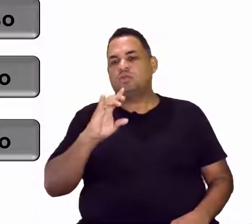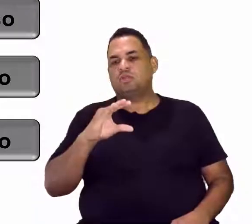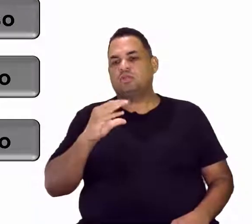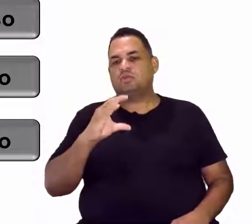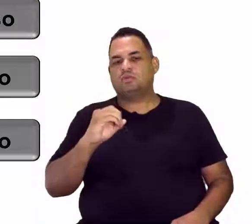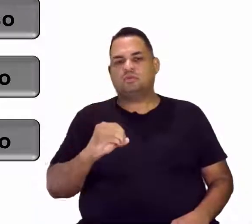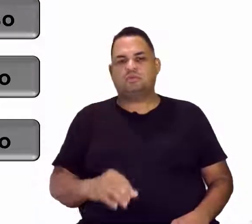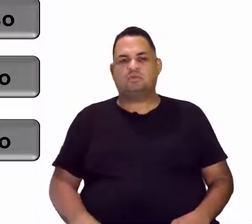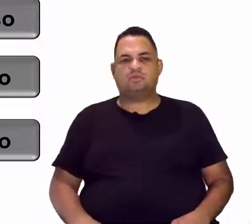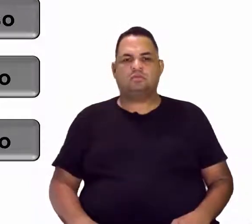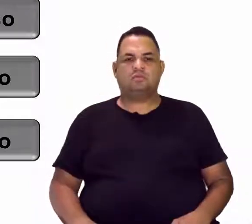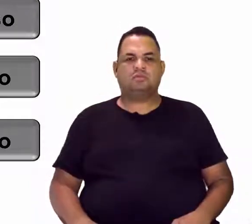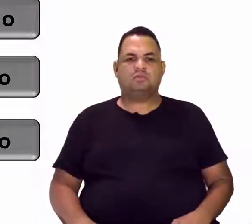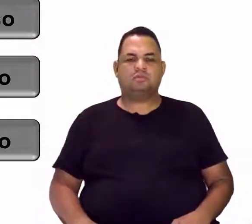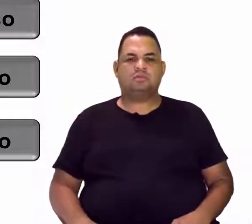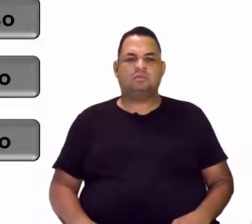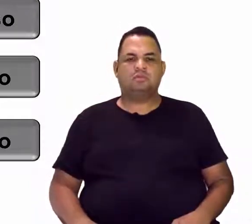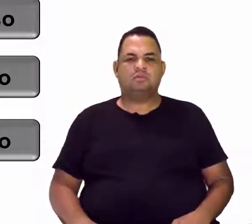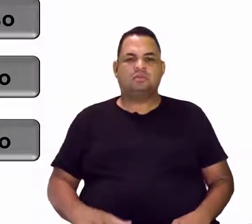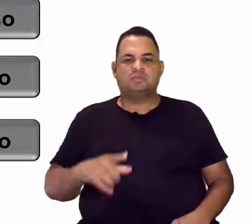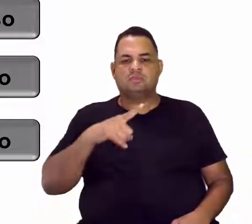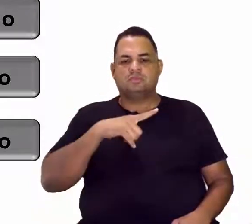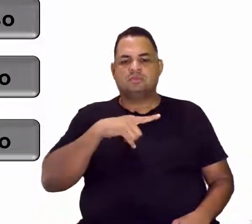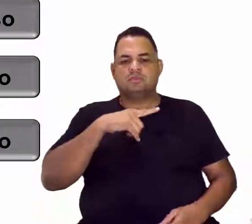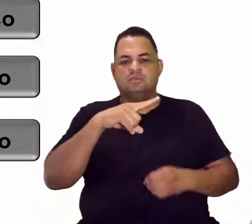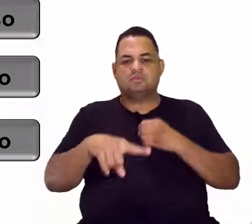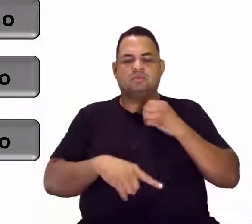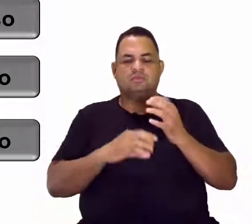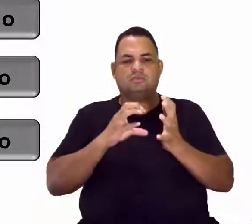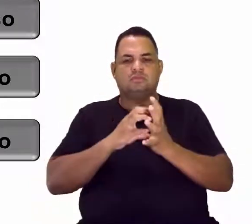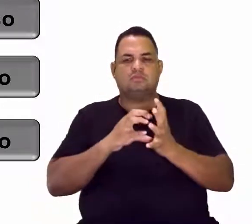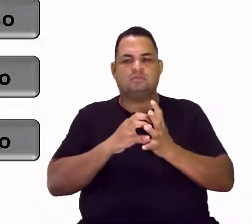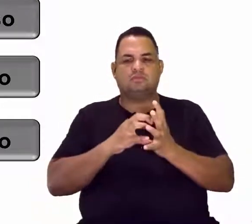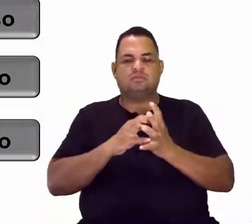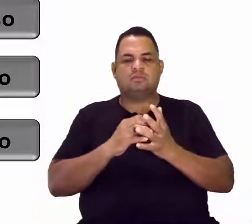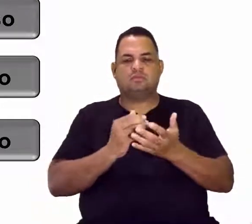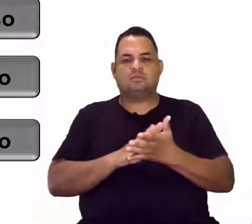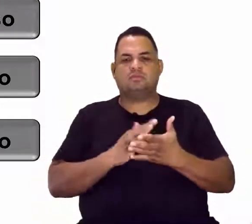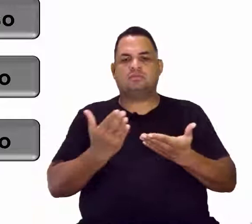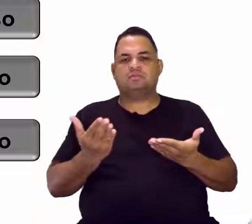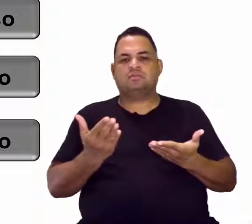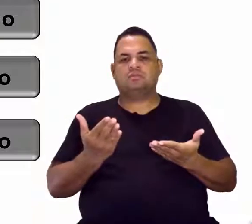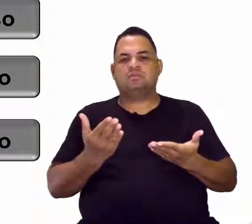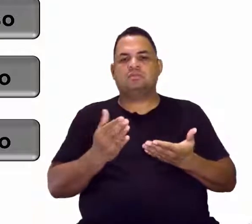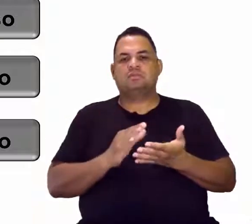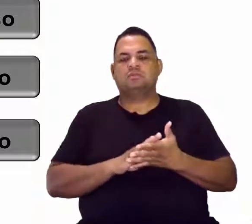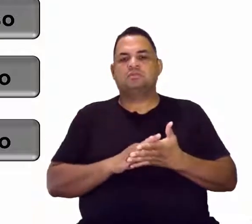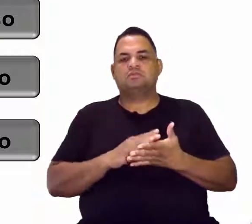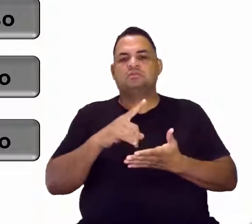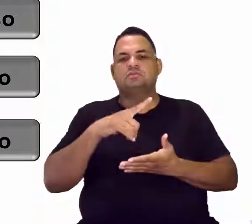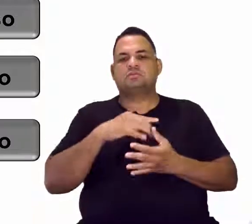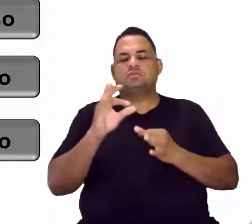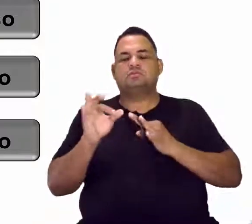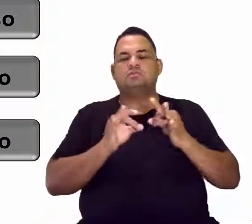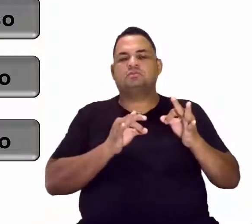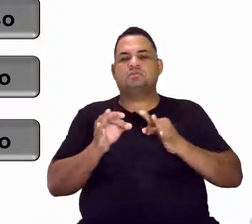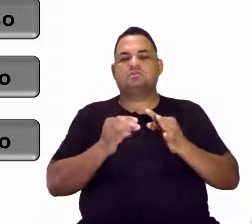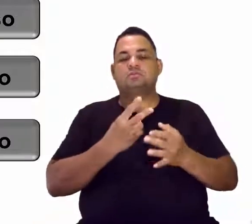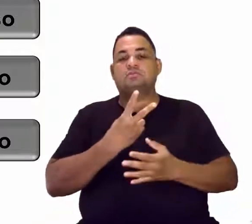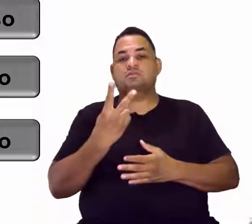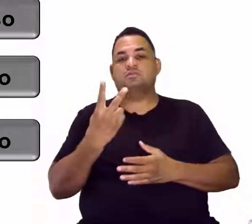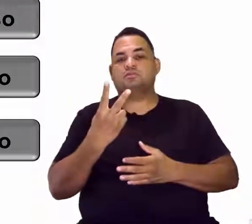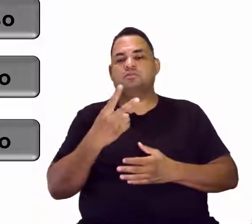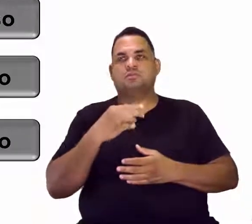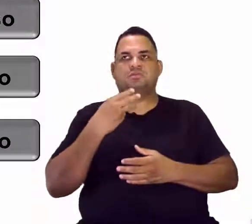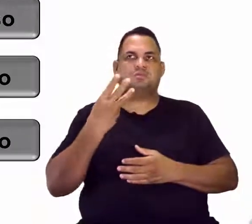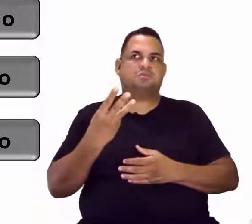tenho lá o átomo central e a partir deste elemento eu posso formar 2,